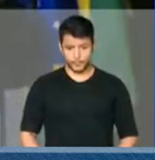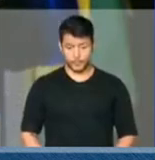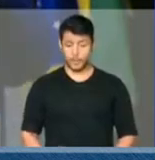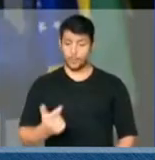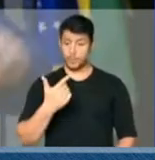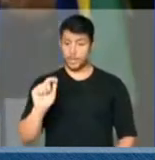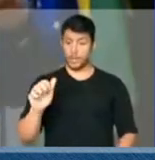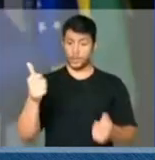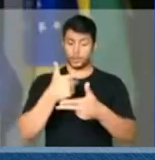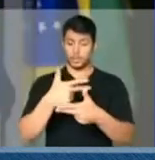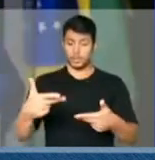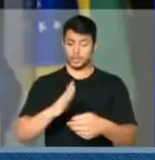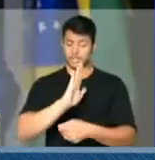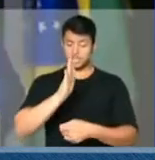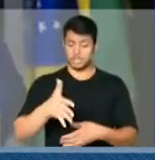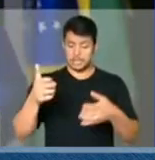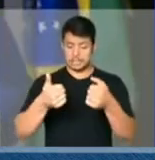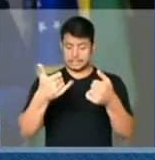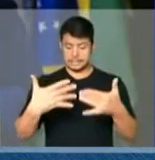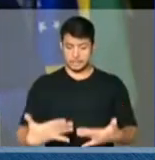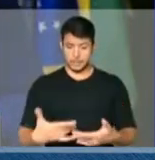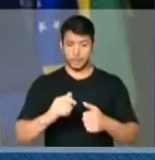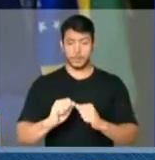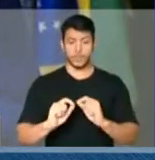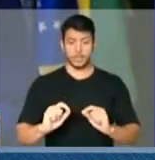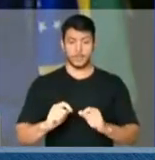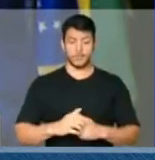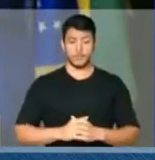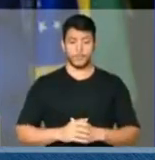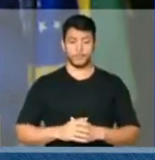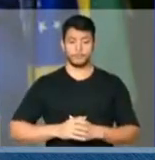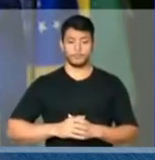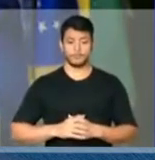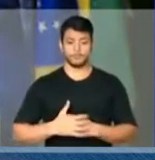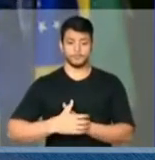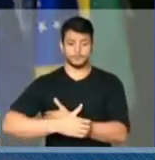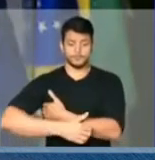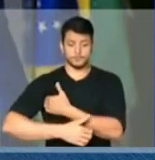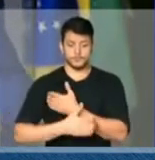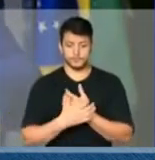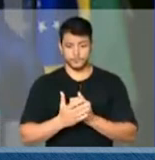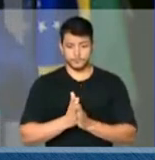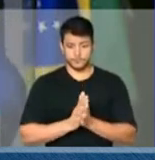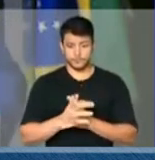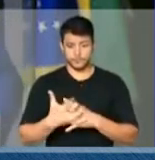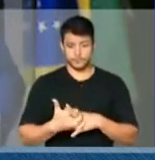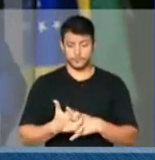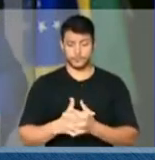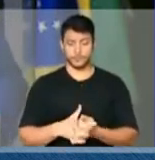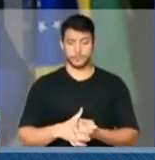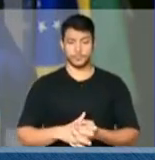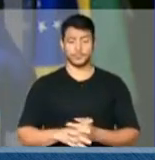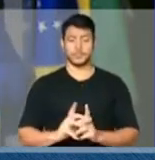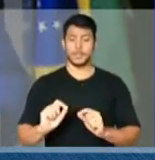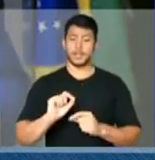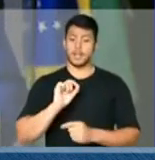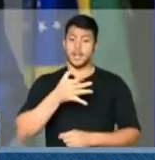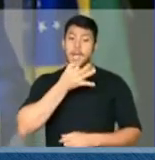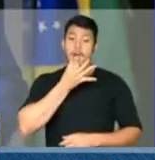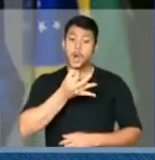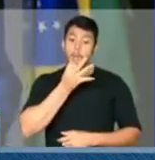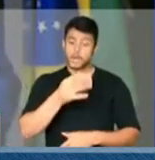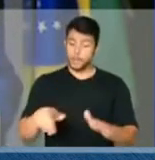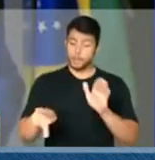foi falada nas redes sociais essa semana foi com relação à posição do governo, à posição do PSL com